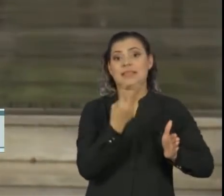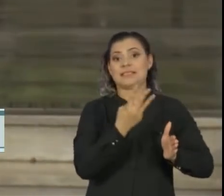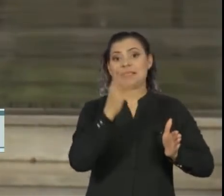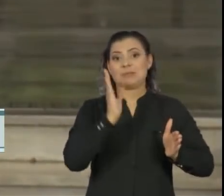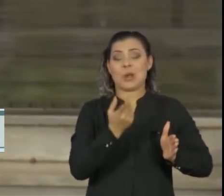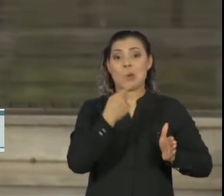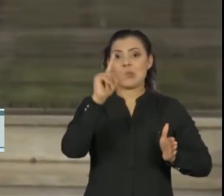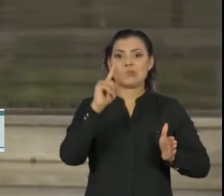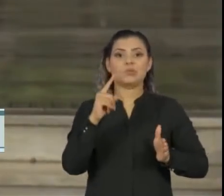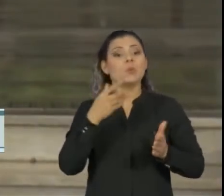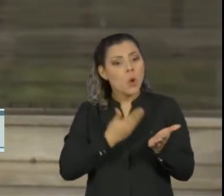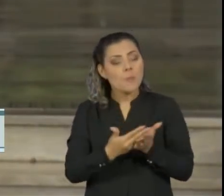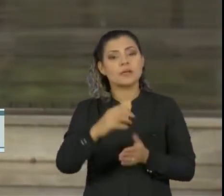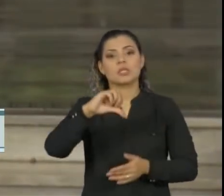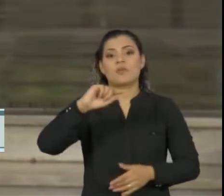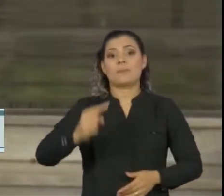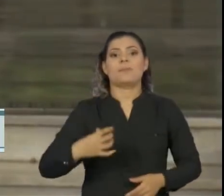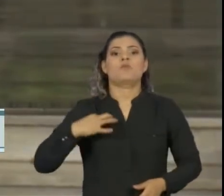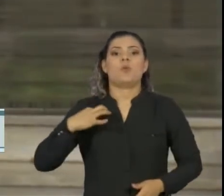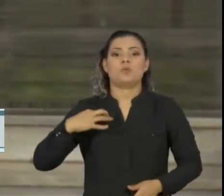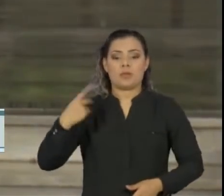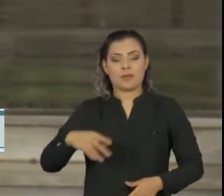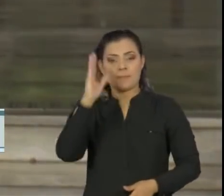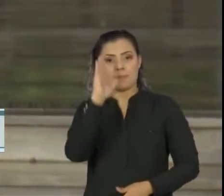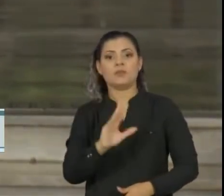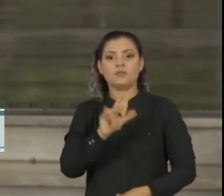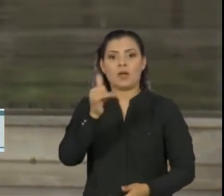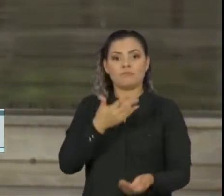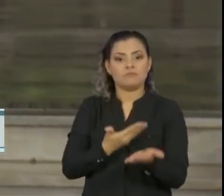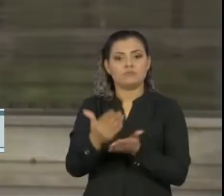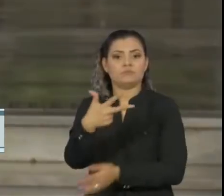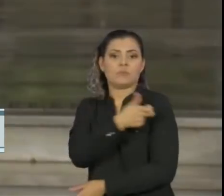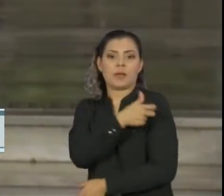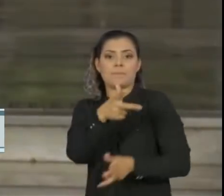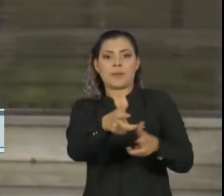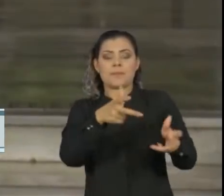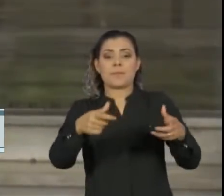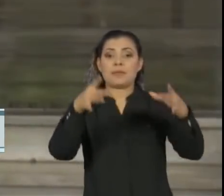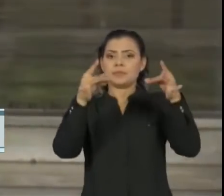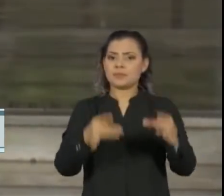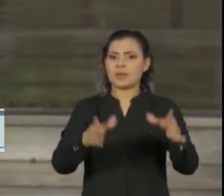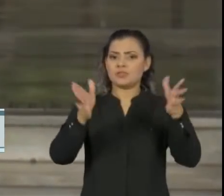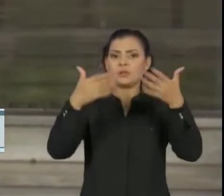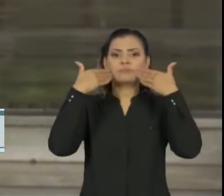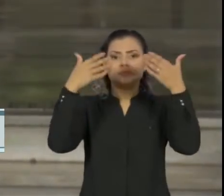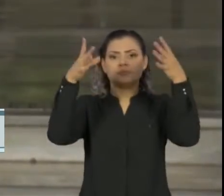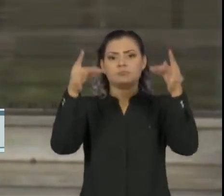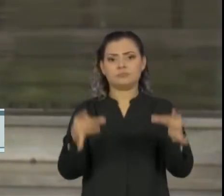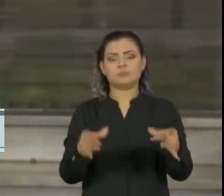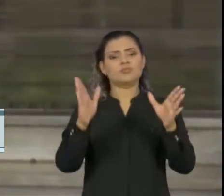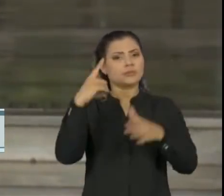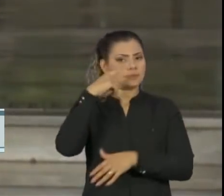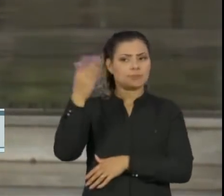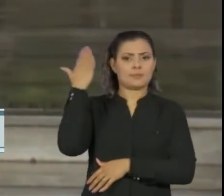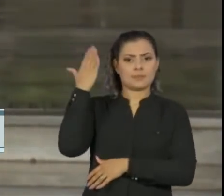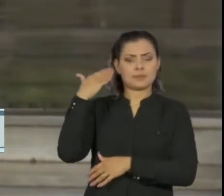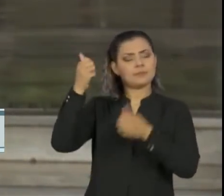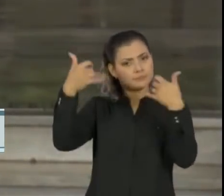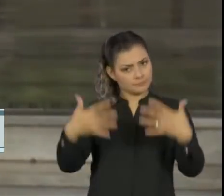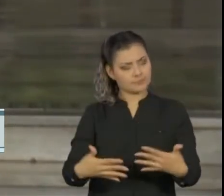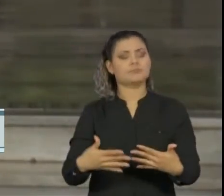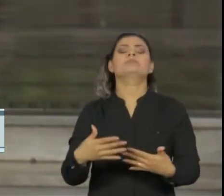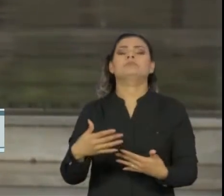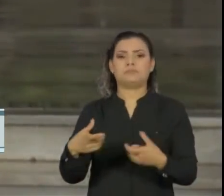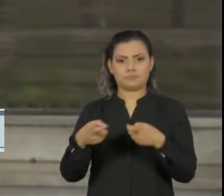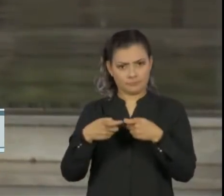vacina, com 9.000 voluntários. Detalhes já foram expostos aqui a vocês pelo Dr.